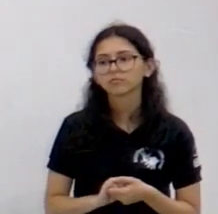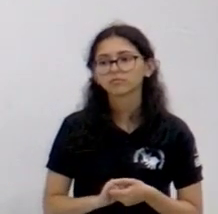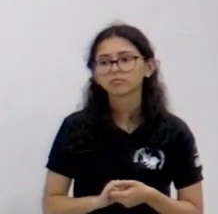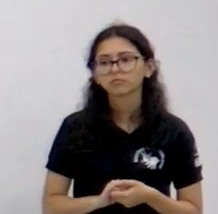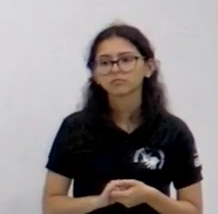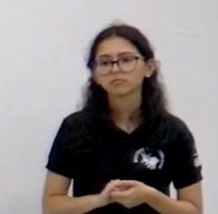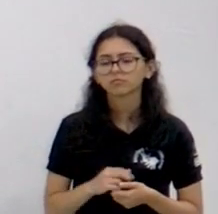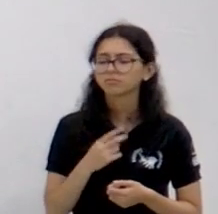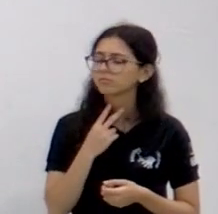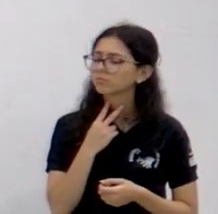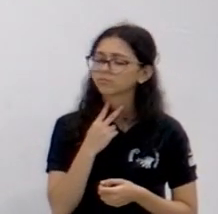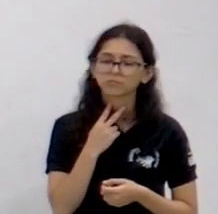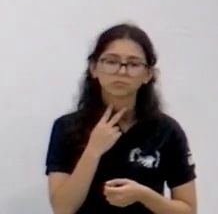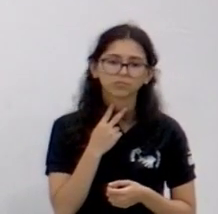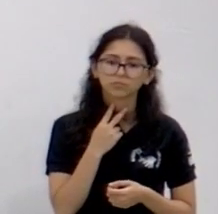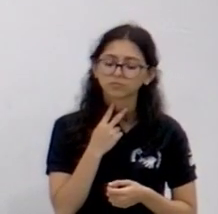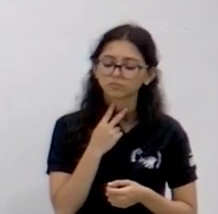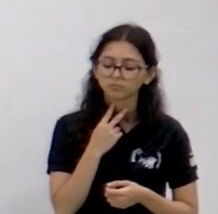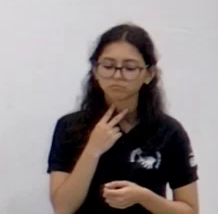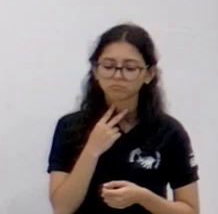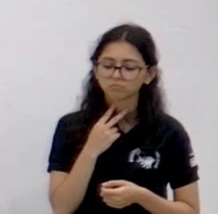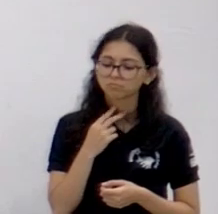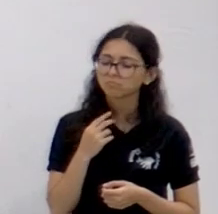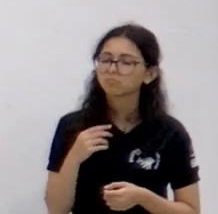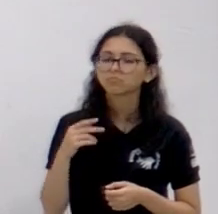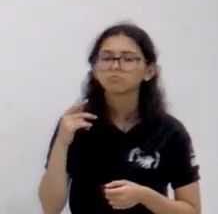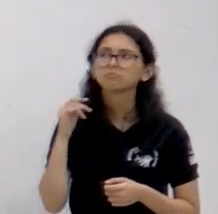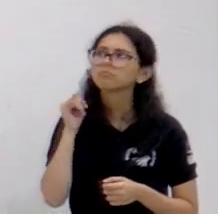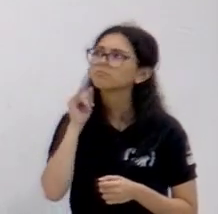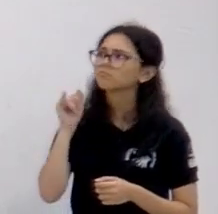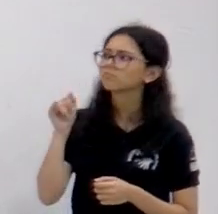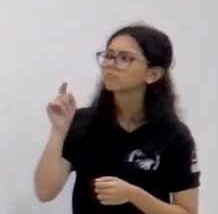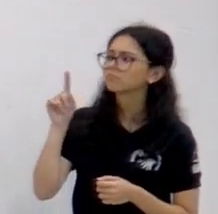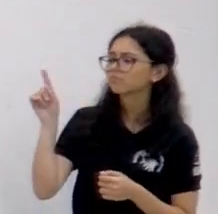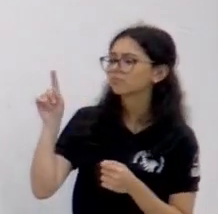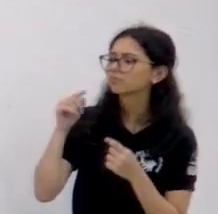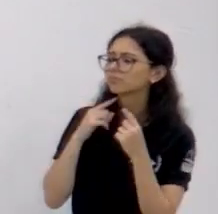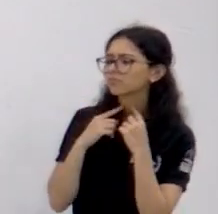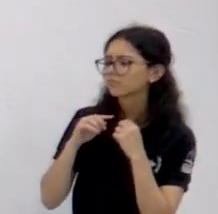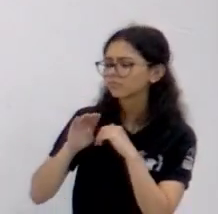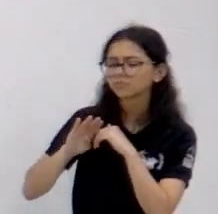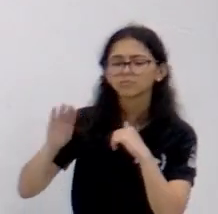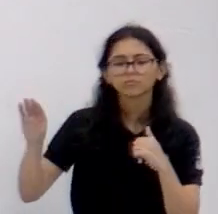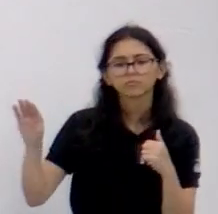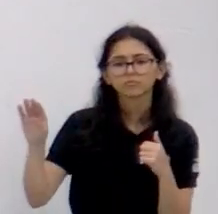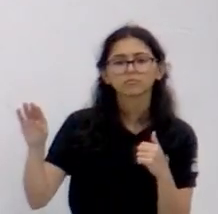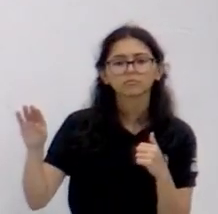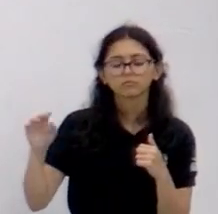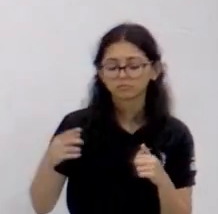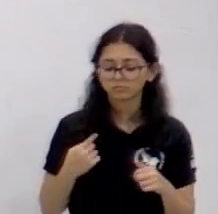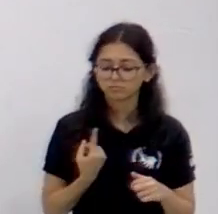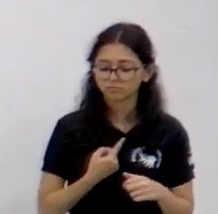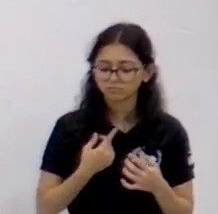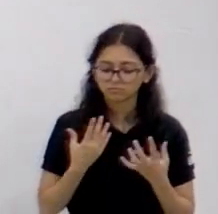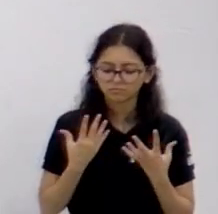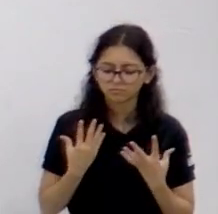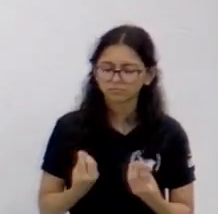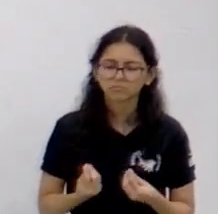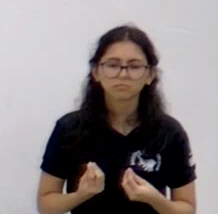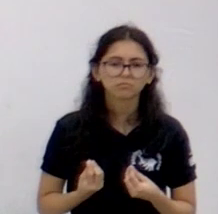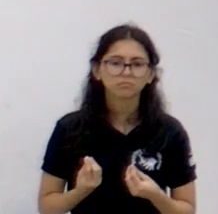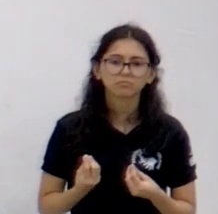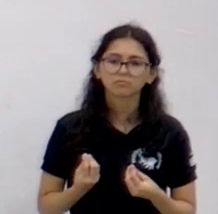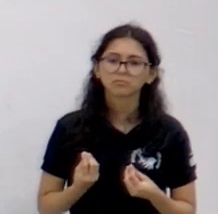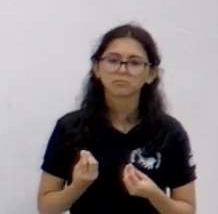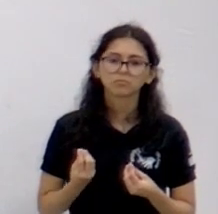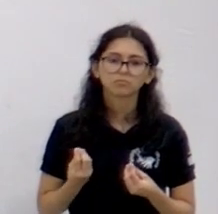posso. Não é para mim. Não consigo. E muitas vezes nos sentimos derrotados antes mesmo de começar a batalha.